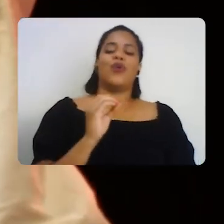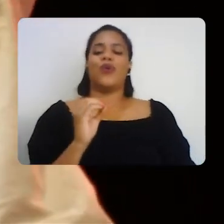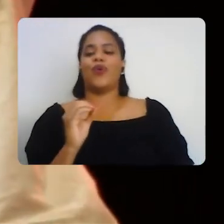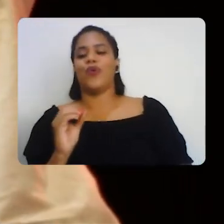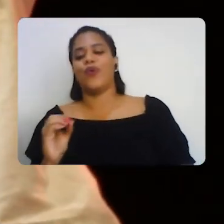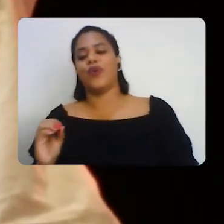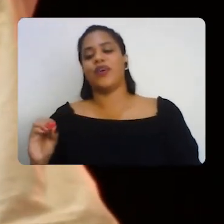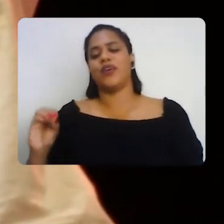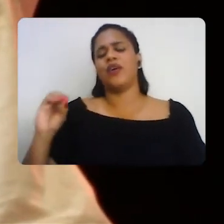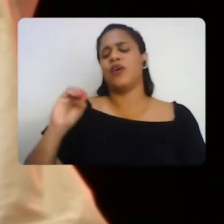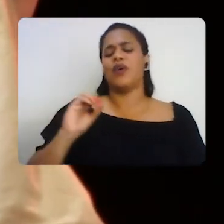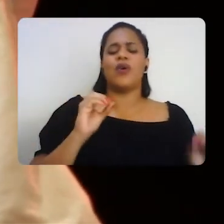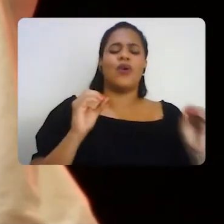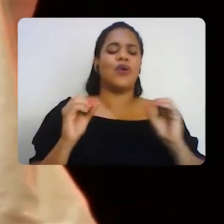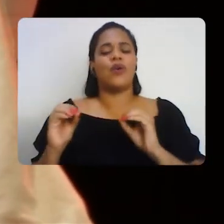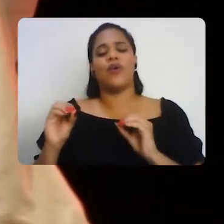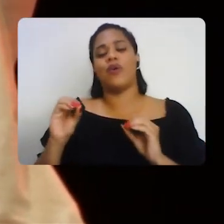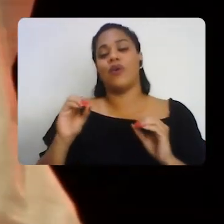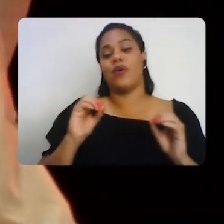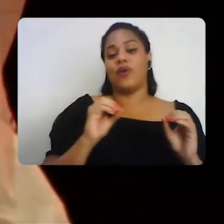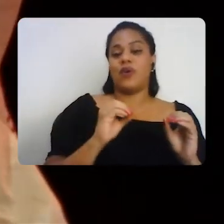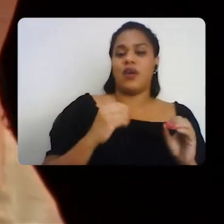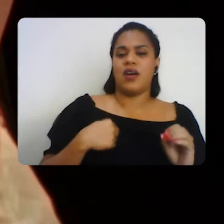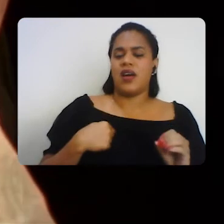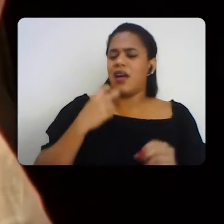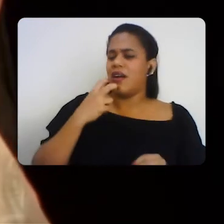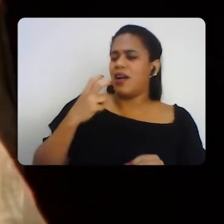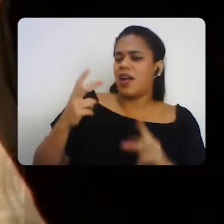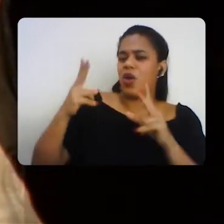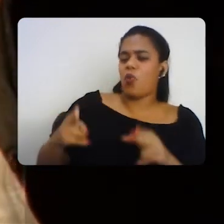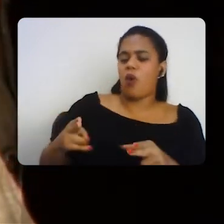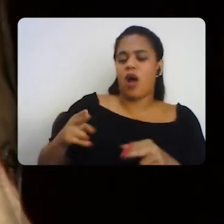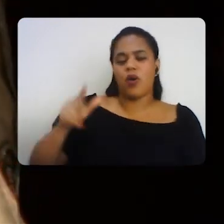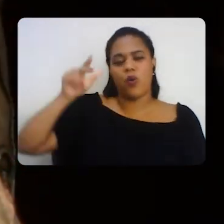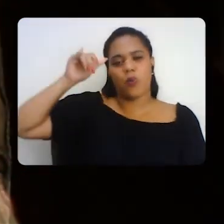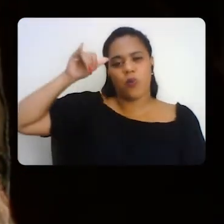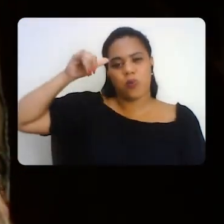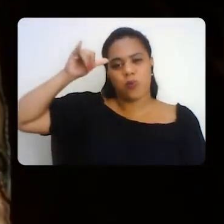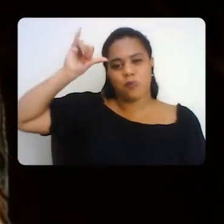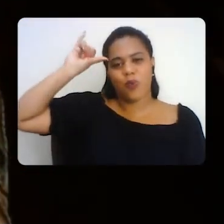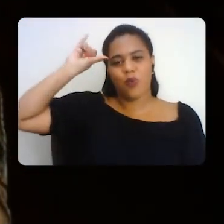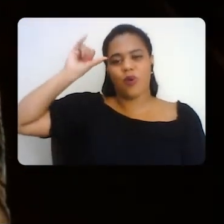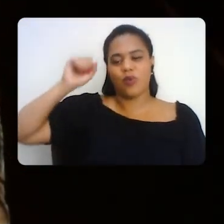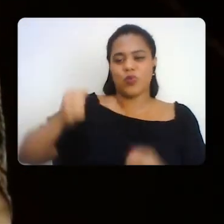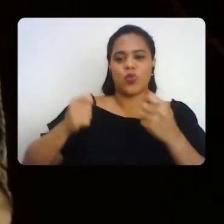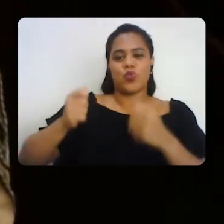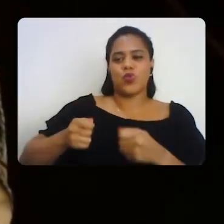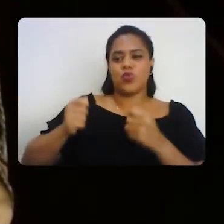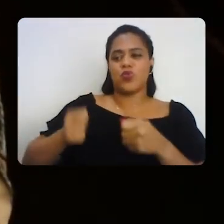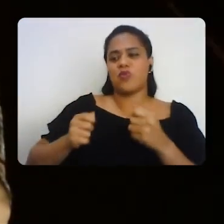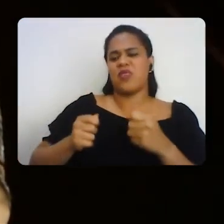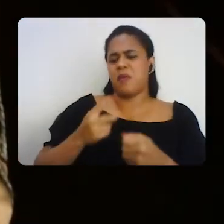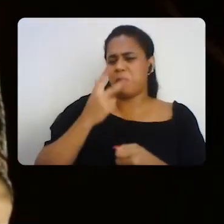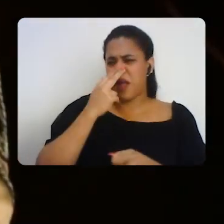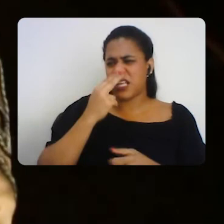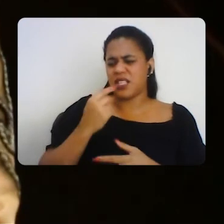Oi, oi, eu gemo como um carro de boi. Não vou